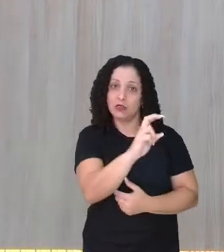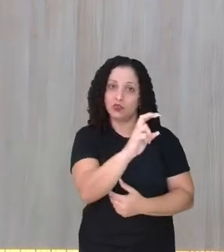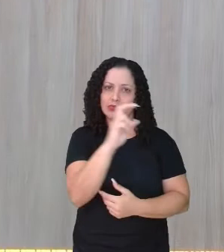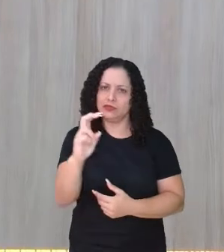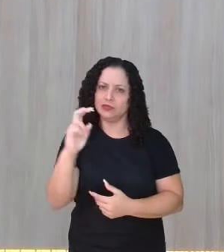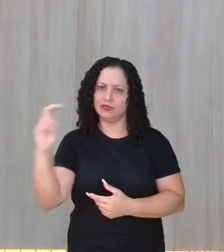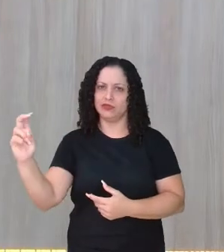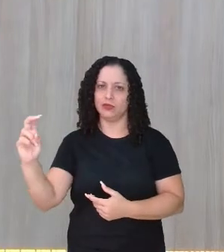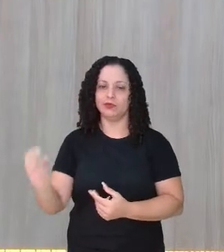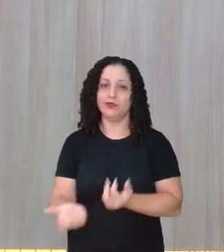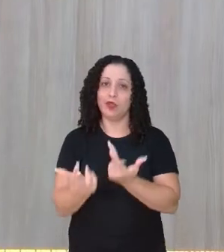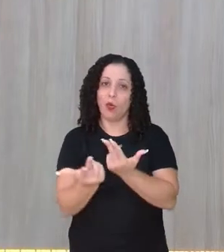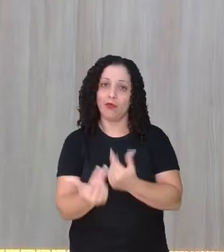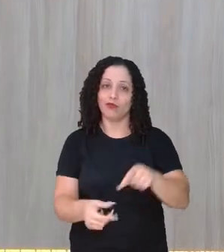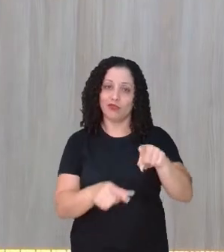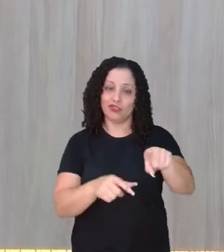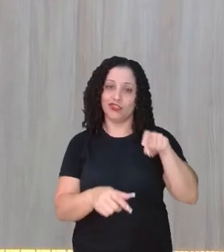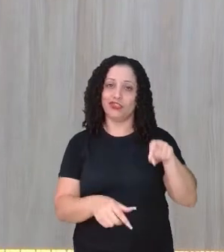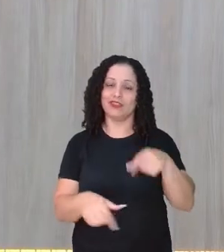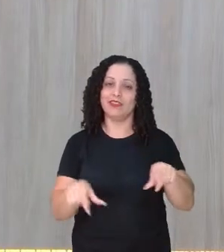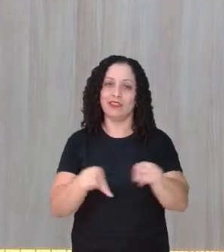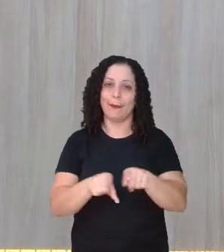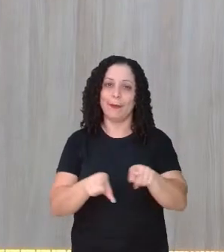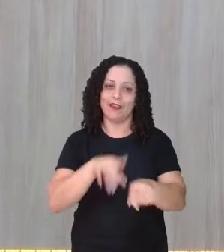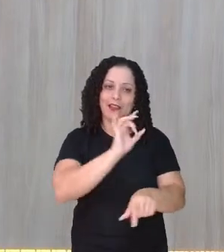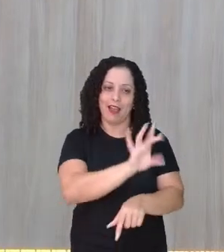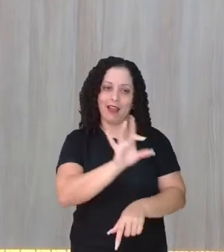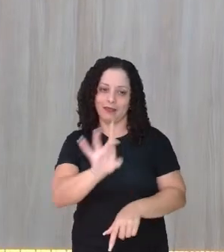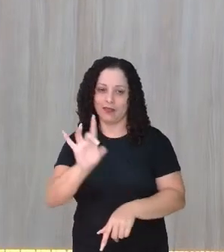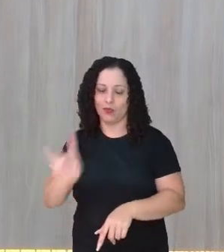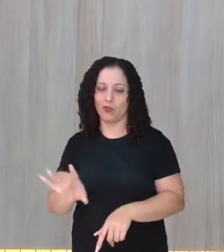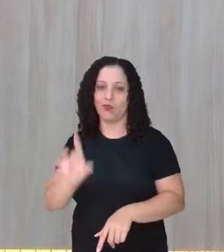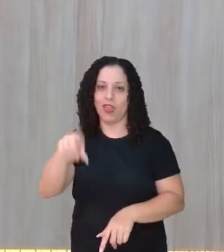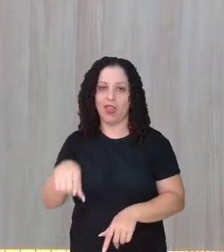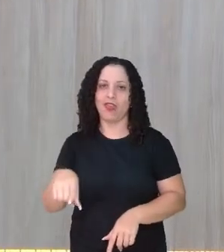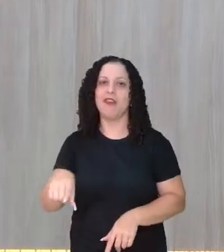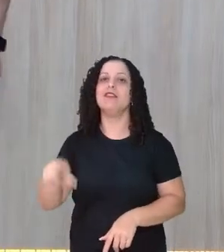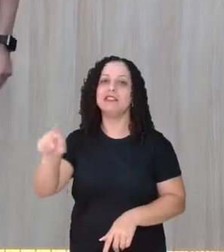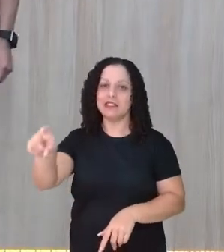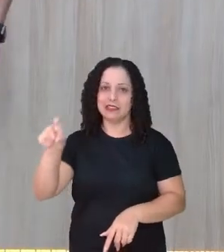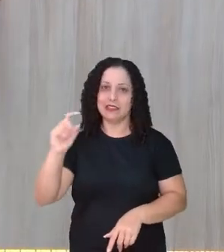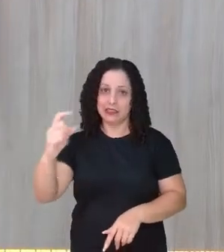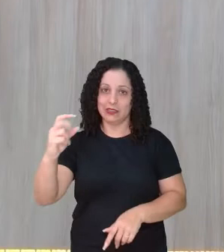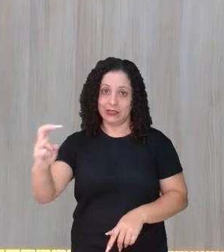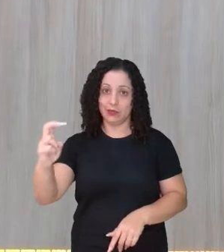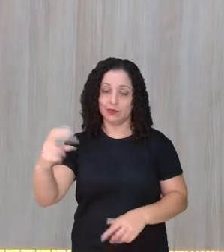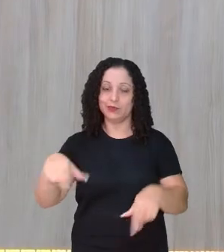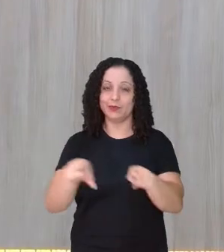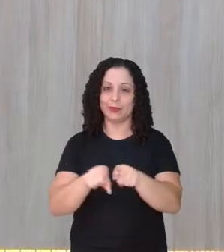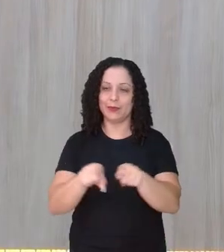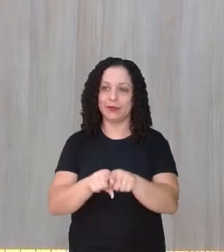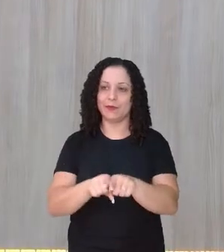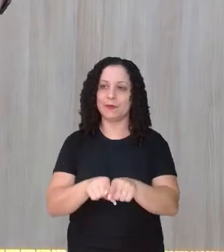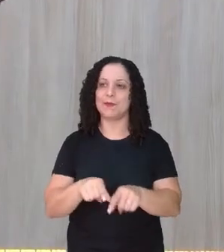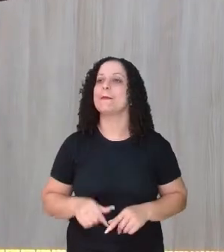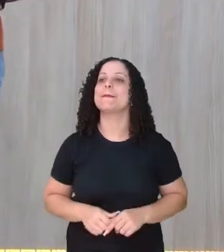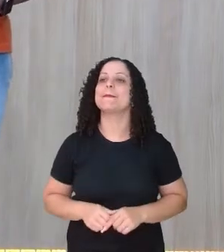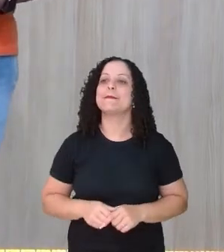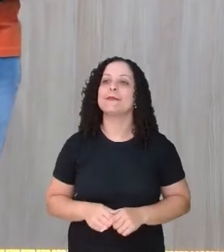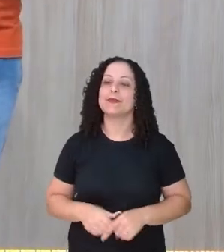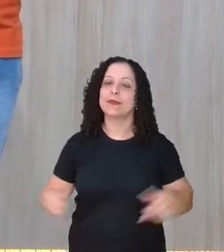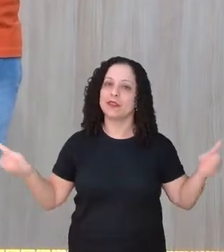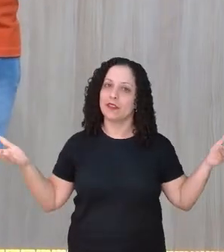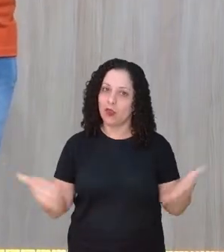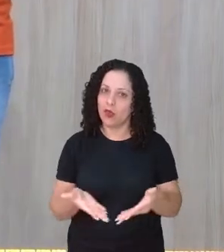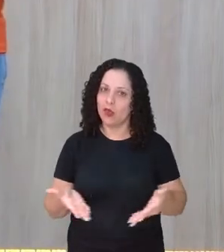Mesma coisa para o x, cada valorzinho de x aí é igual a 5. E observe que a gente também vai começar a